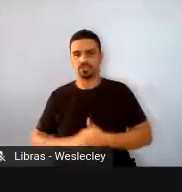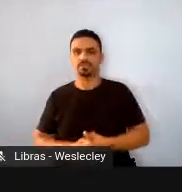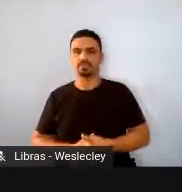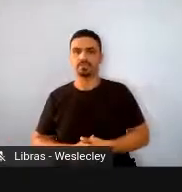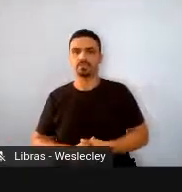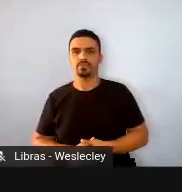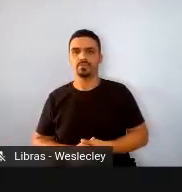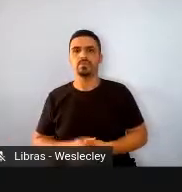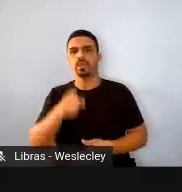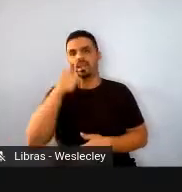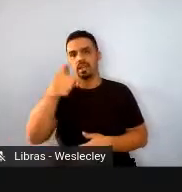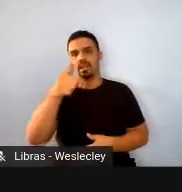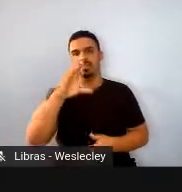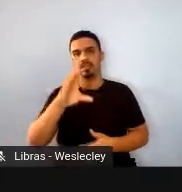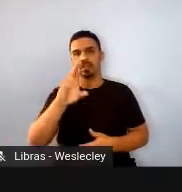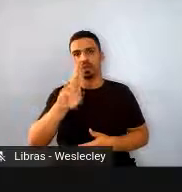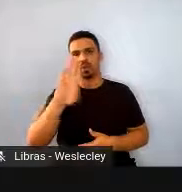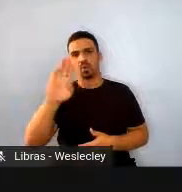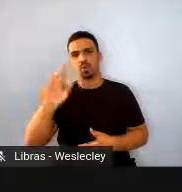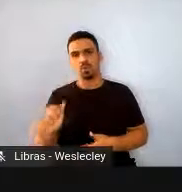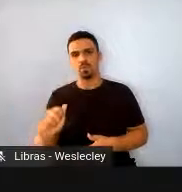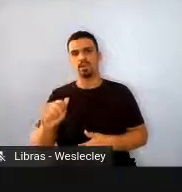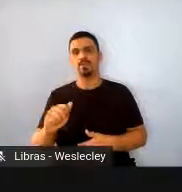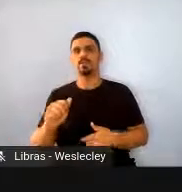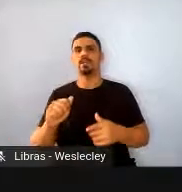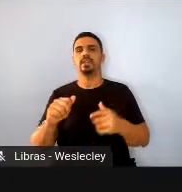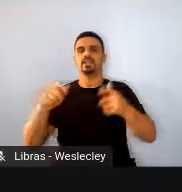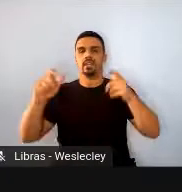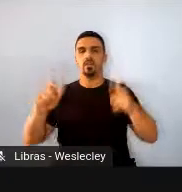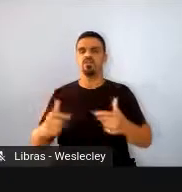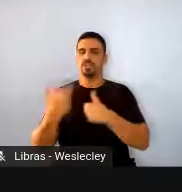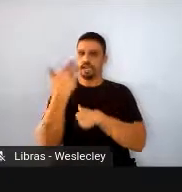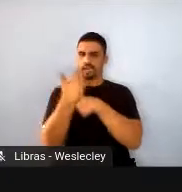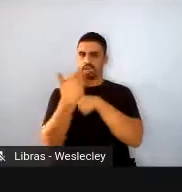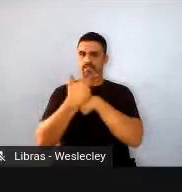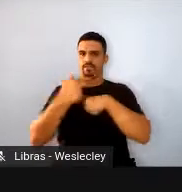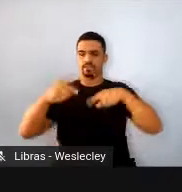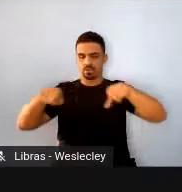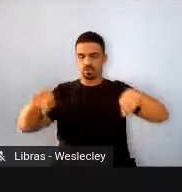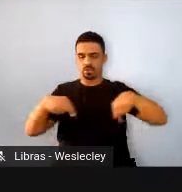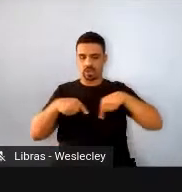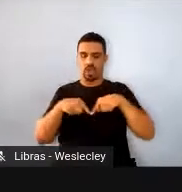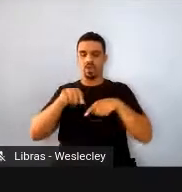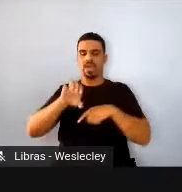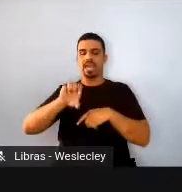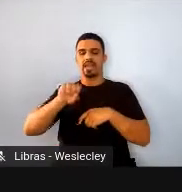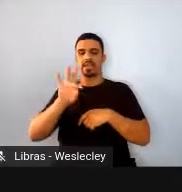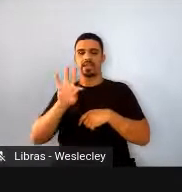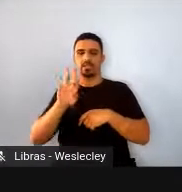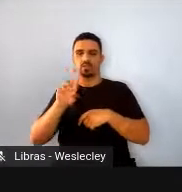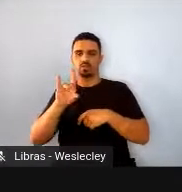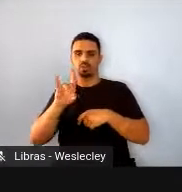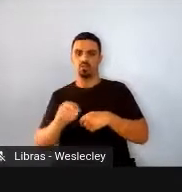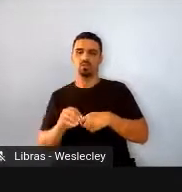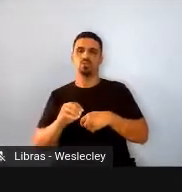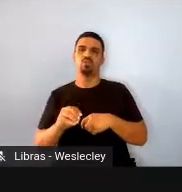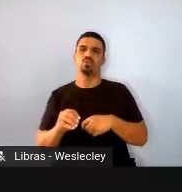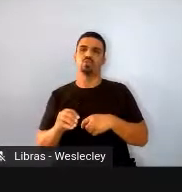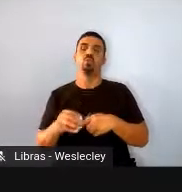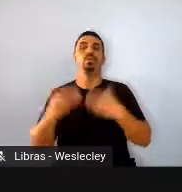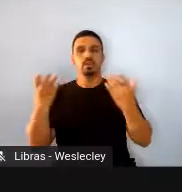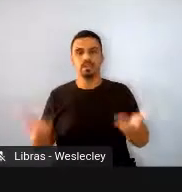em Cuba, que o jornalista está no estúdio. Ó, Argentina, o Senado argentino, o jornalista está lá